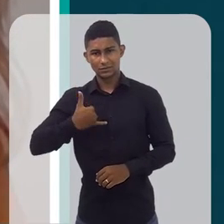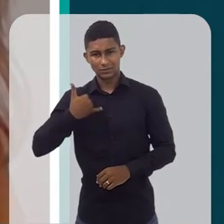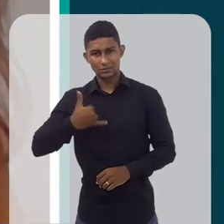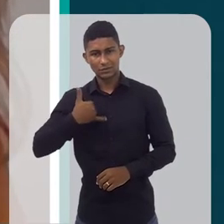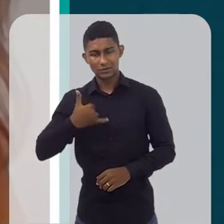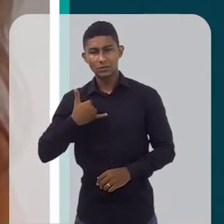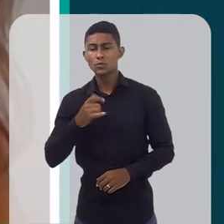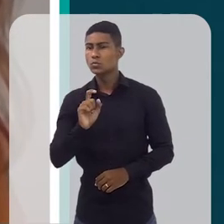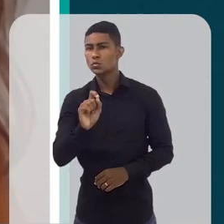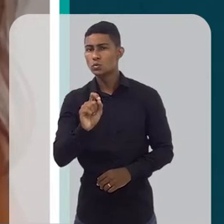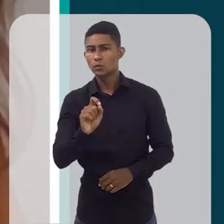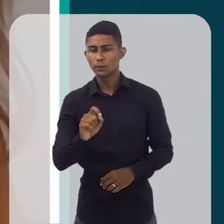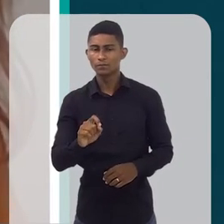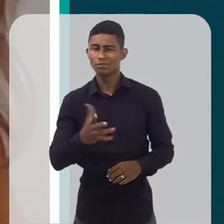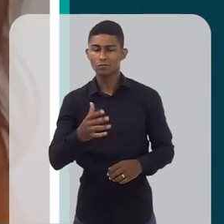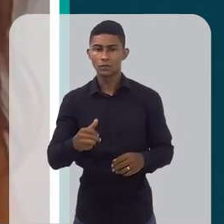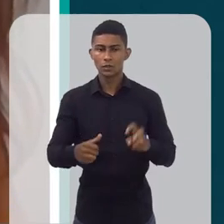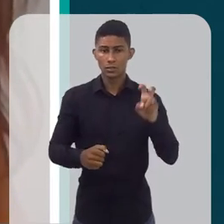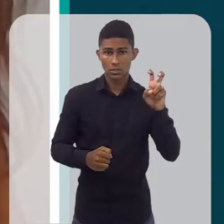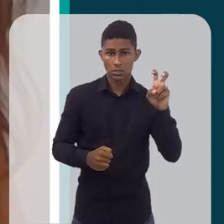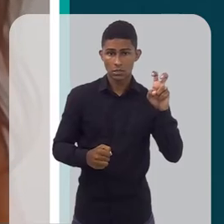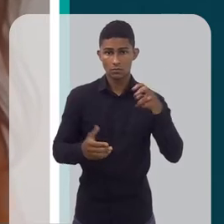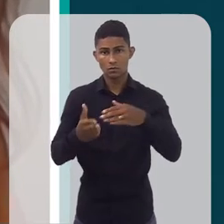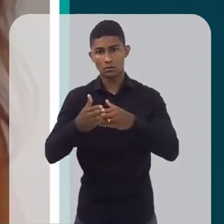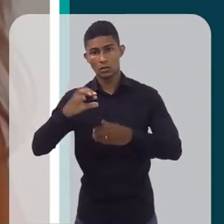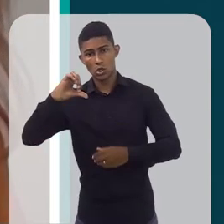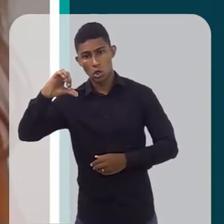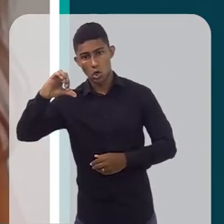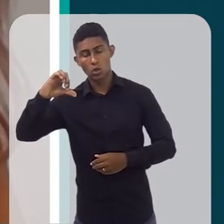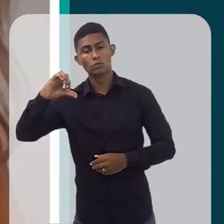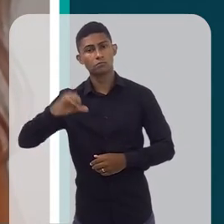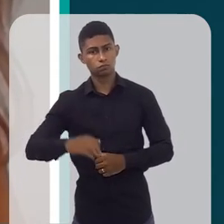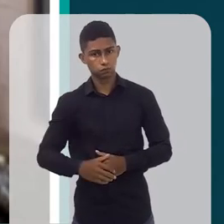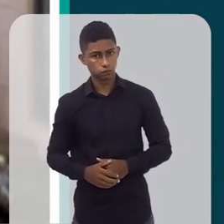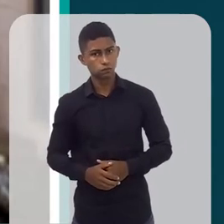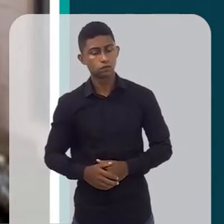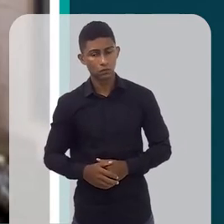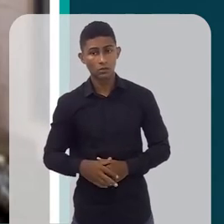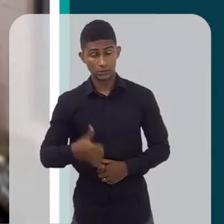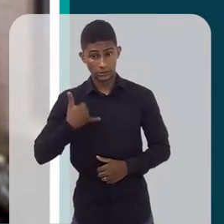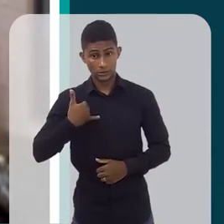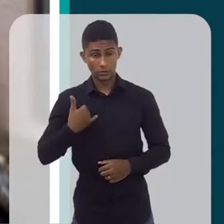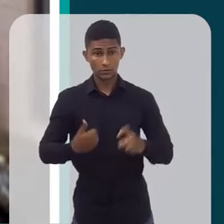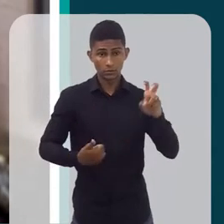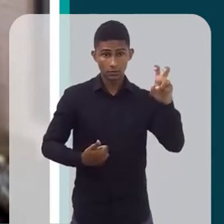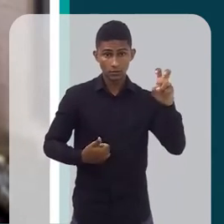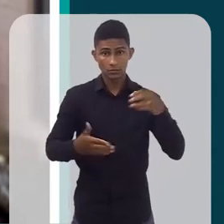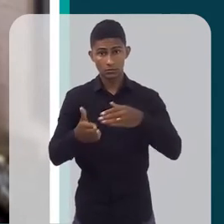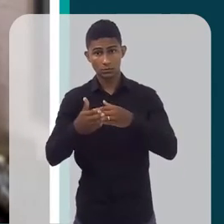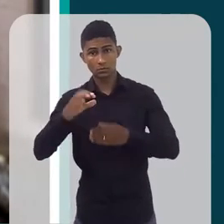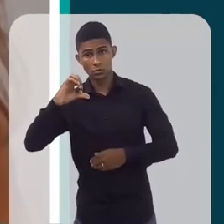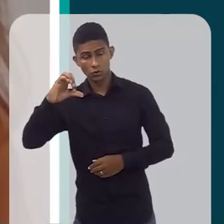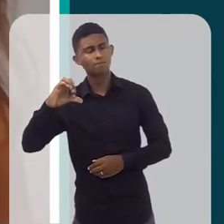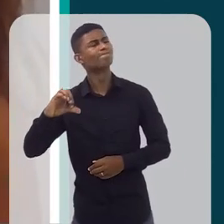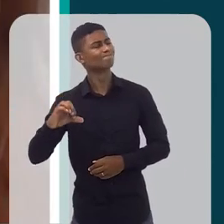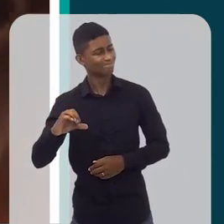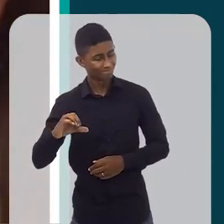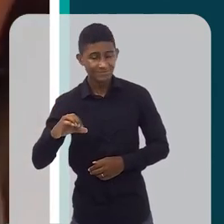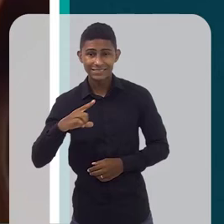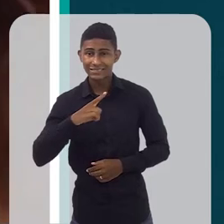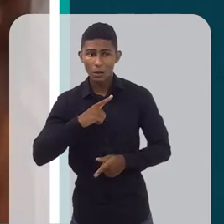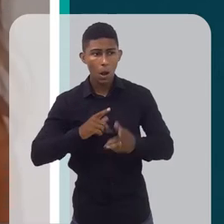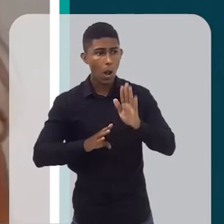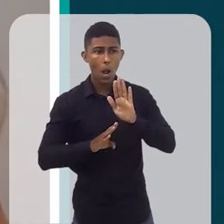muito maior hoje é entre 5 e 9 anos. Então, entre Nossa. 5 e 9 anos